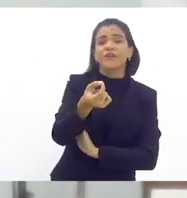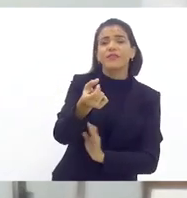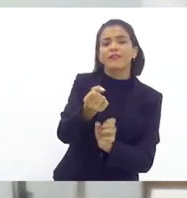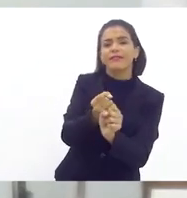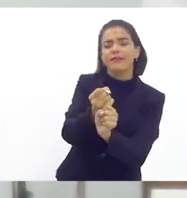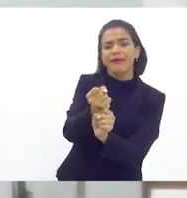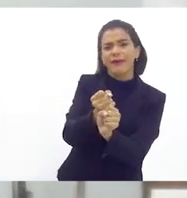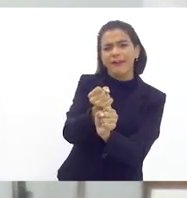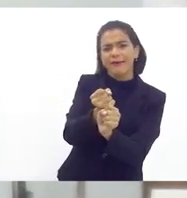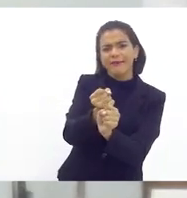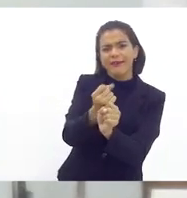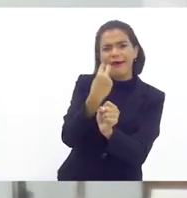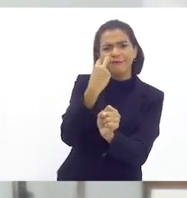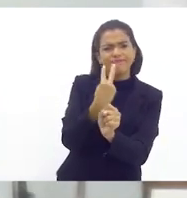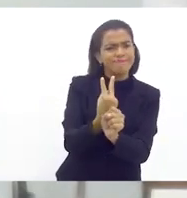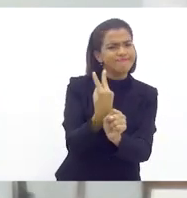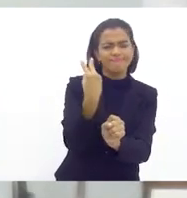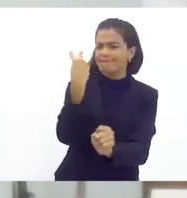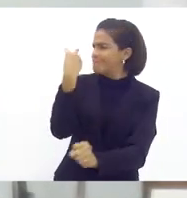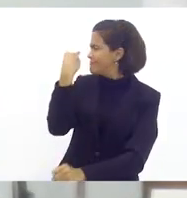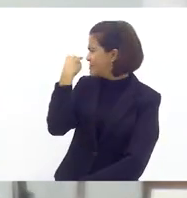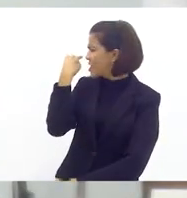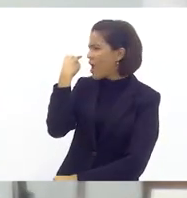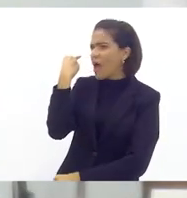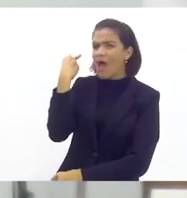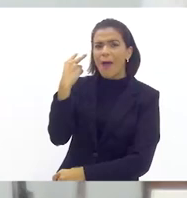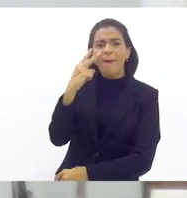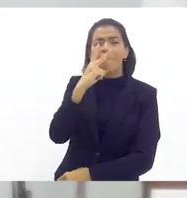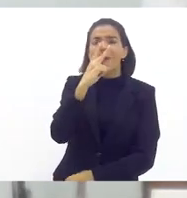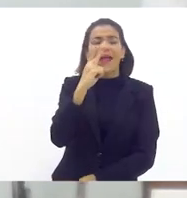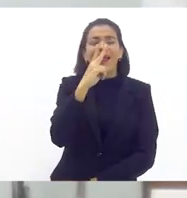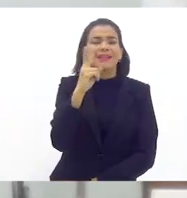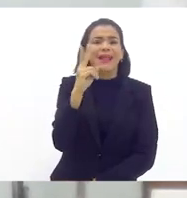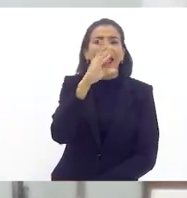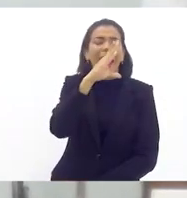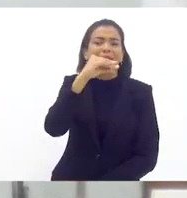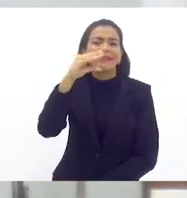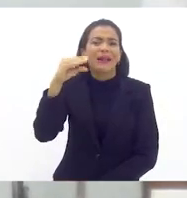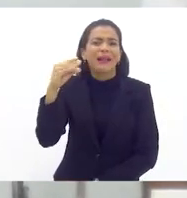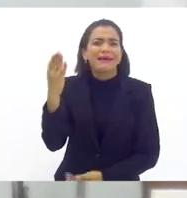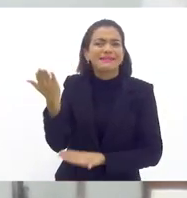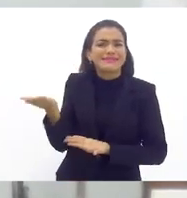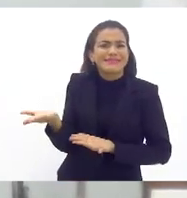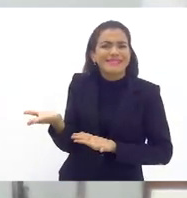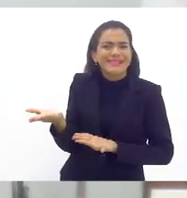e a gente olha para trás 20 anos e é um menino adolescente como o Kaique que está aqui.